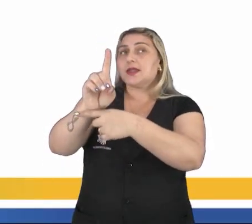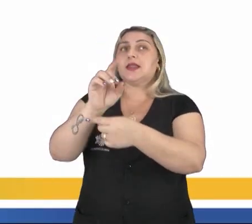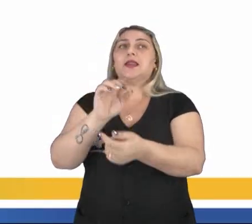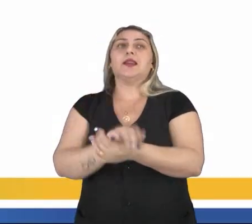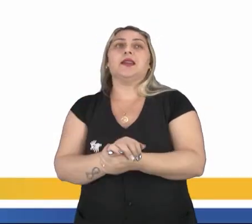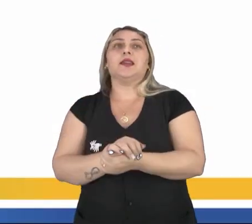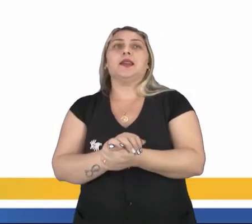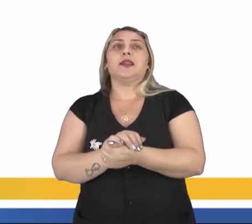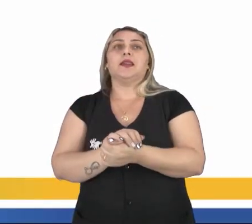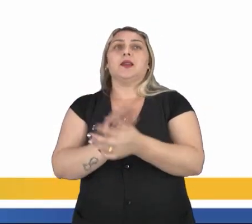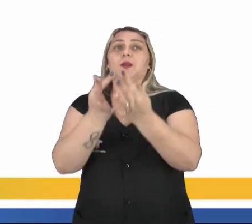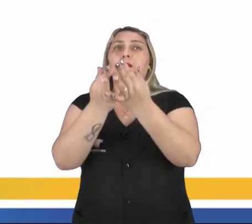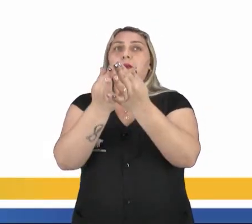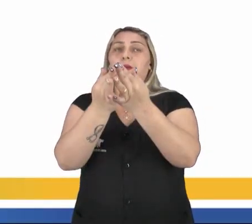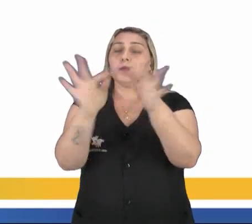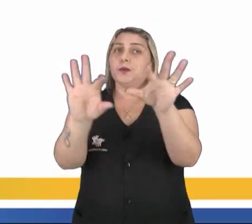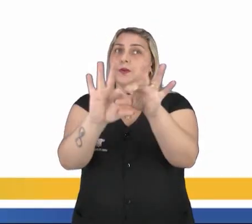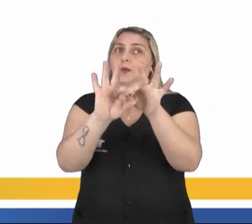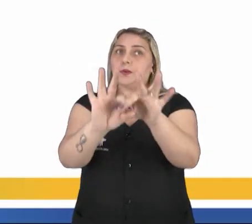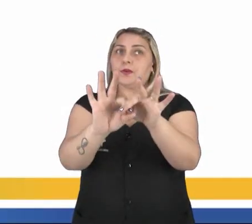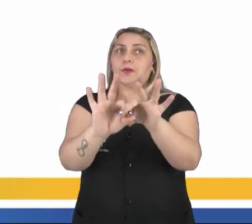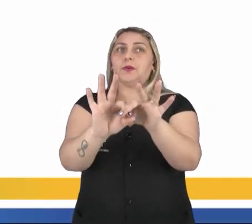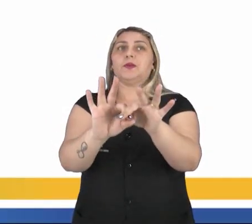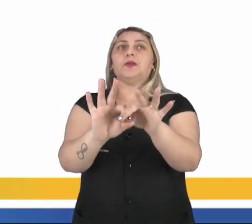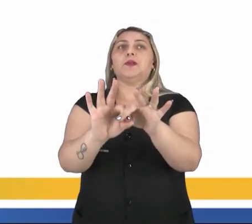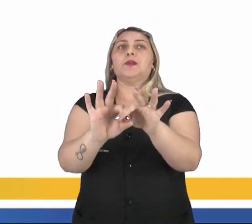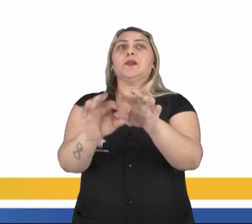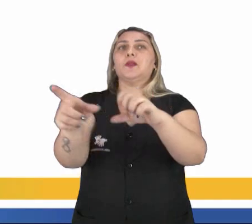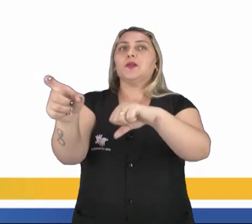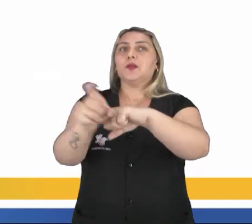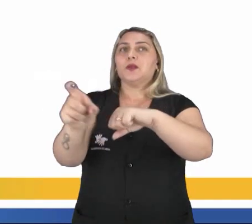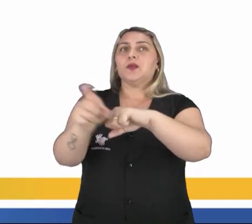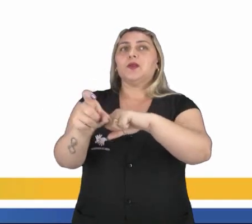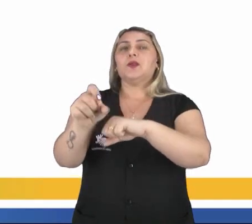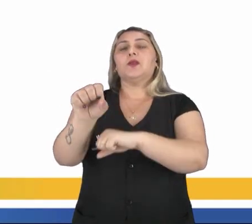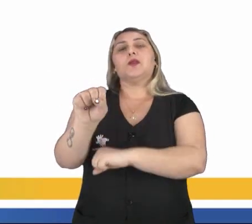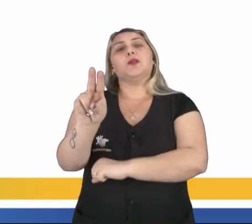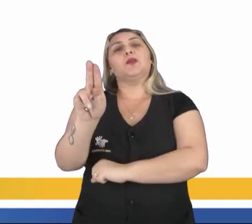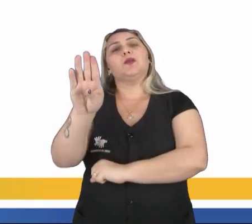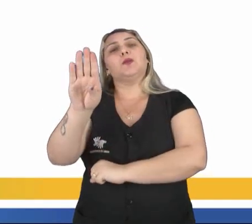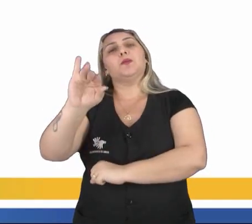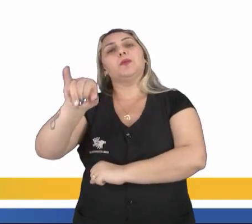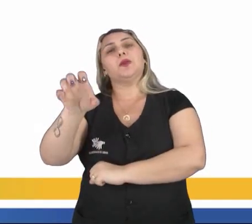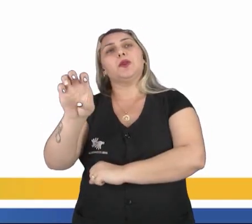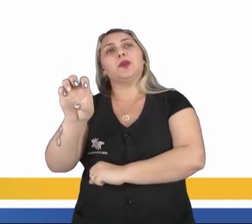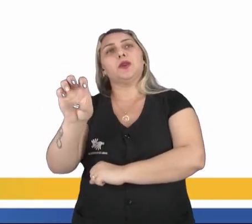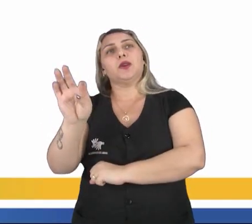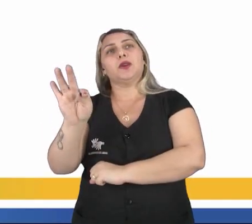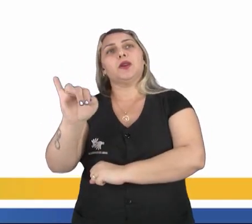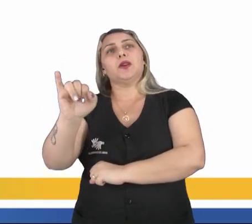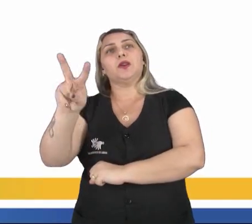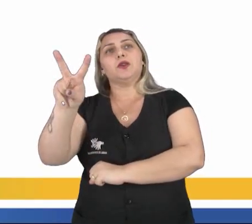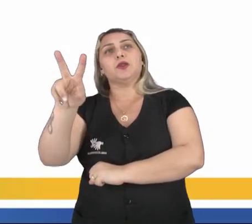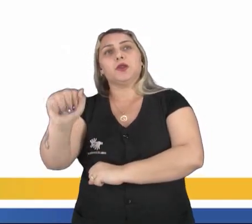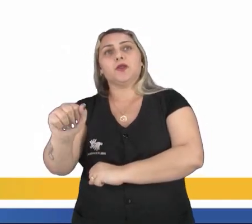Então, a oração acima, nós temos ali uma expressão destacada que ela é